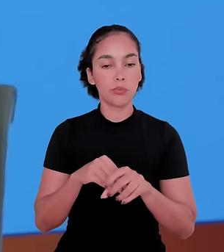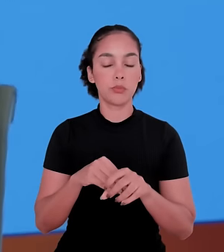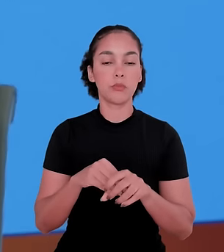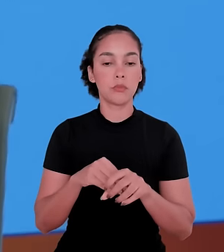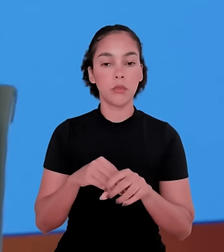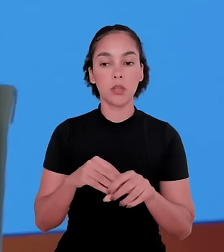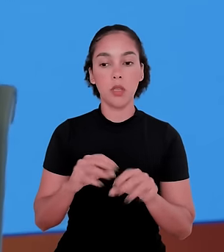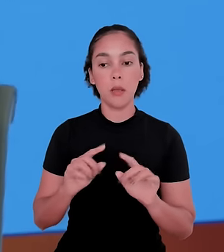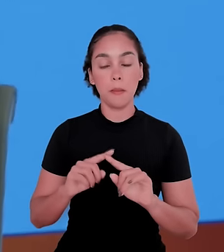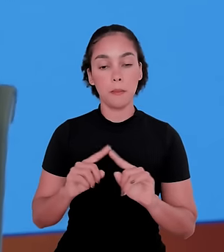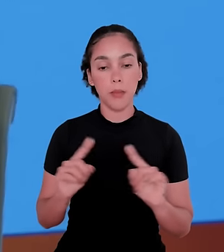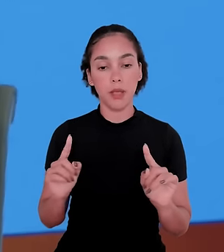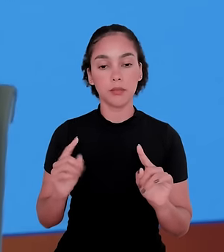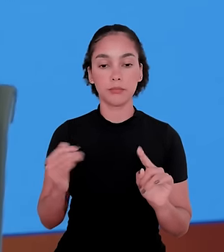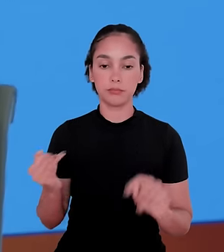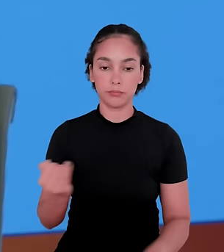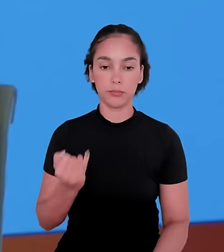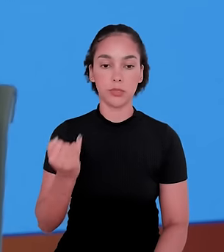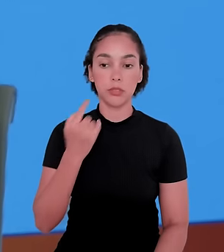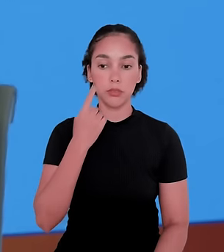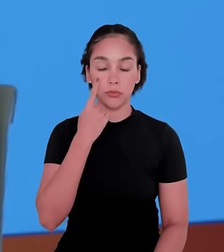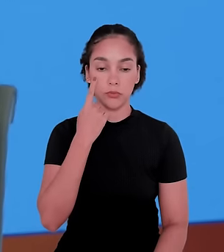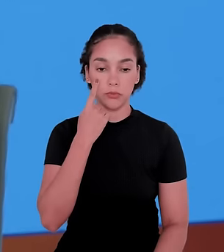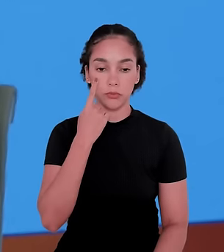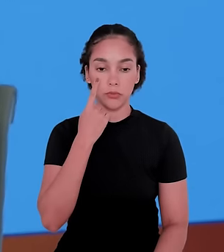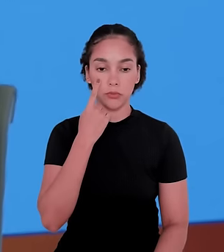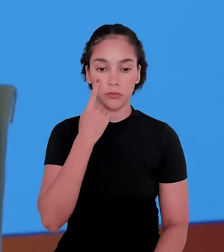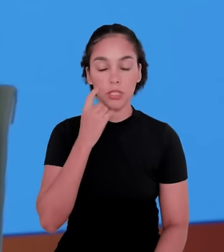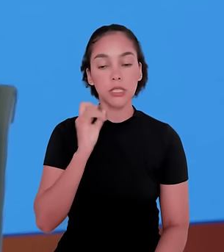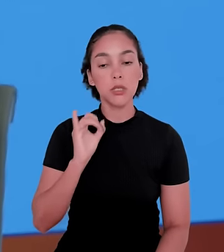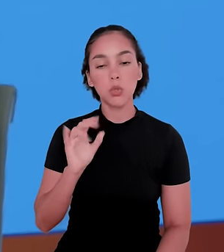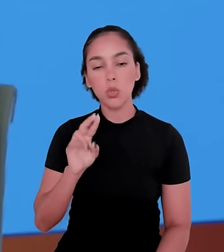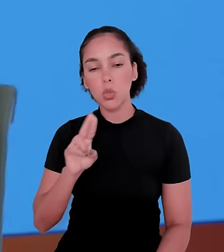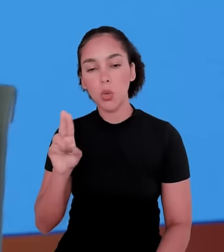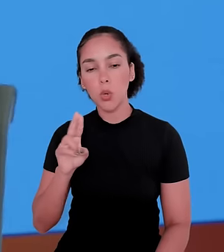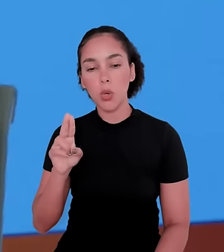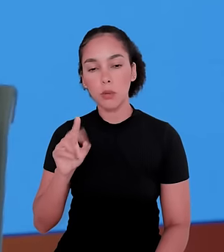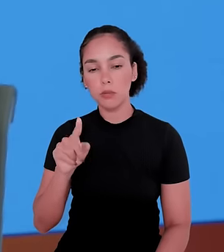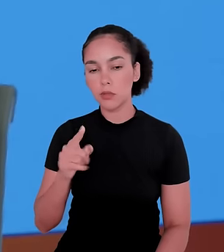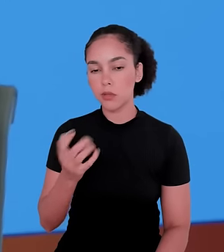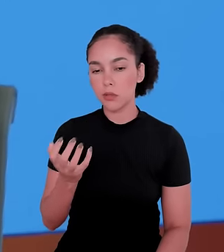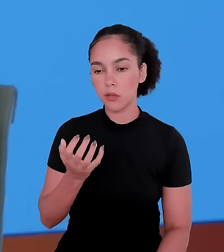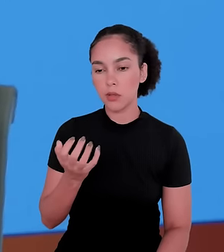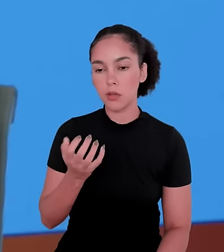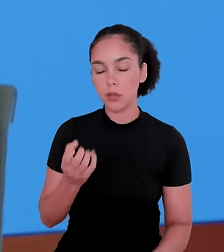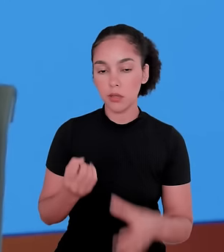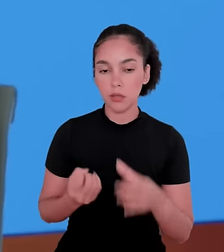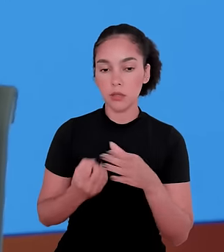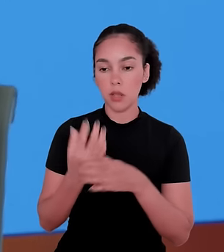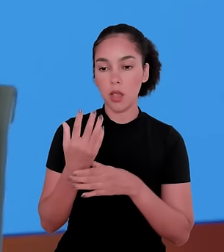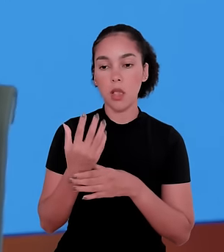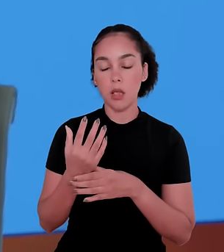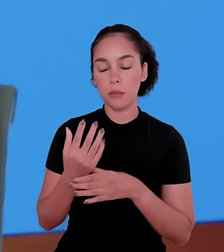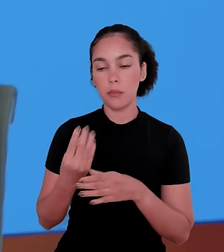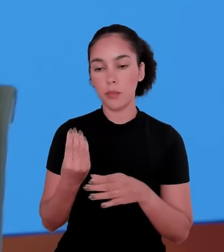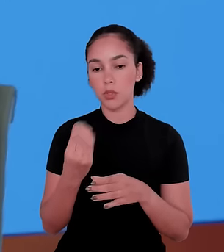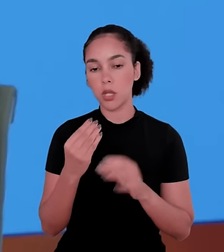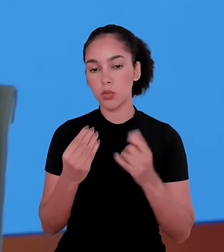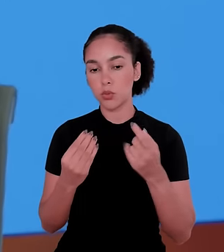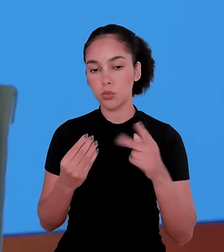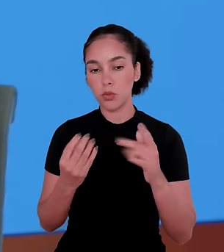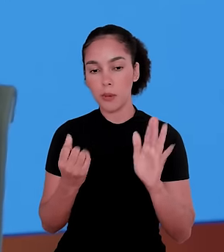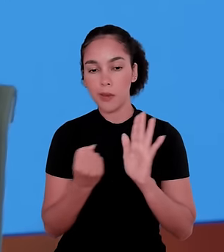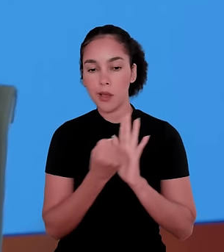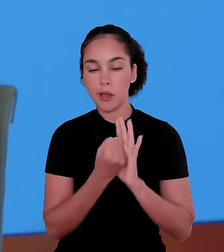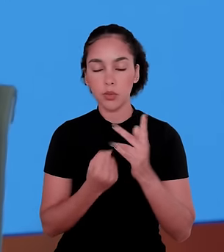não concedido mas o que importante é verificar se aquele nome que você tá querendo criar para botar na sua marca